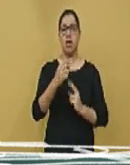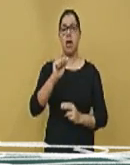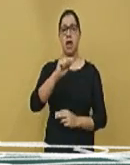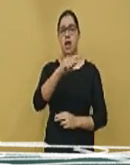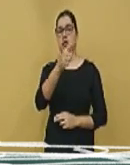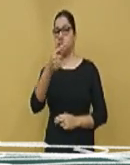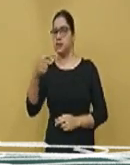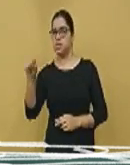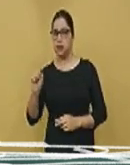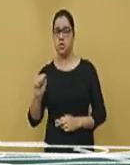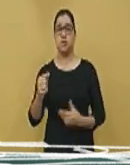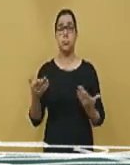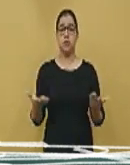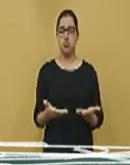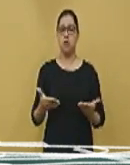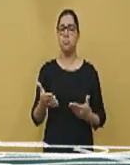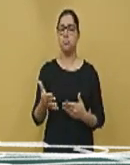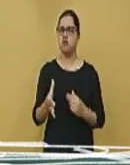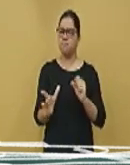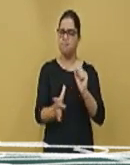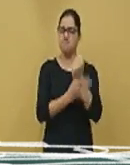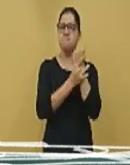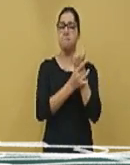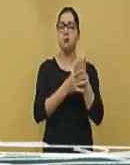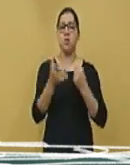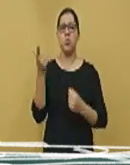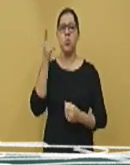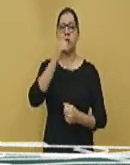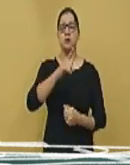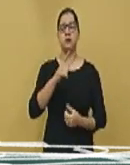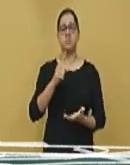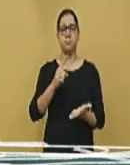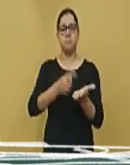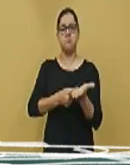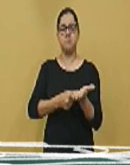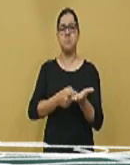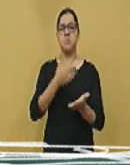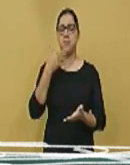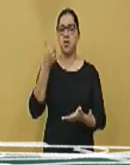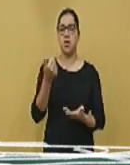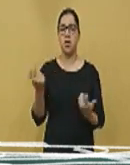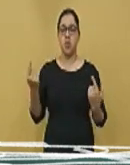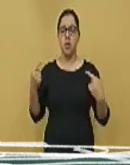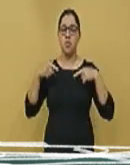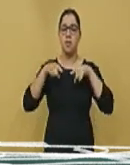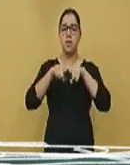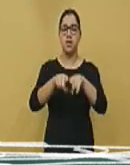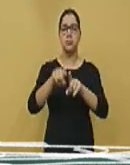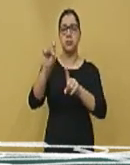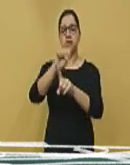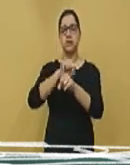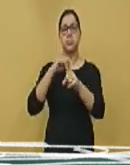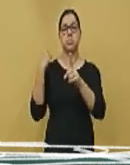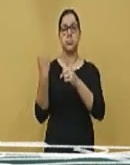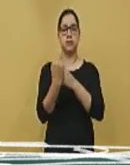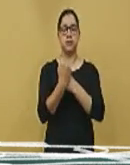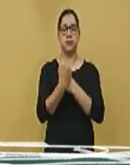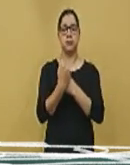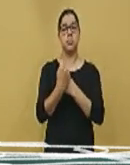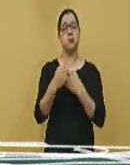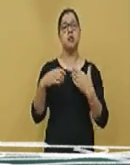uma condição de excelência para a UFGD, a partir de parcerias com a sociedade. E é dessa